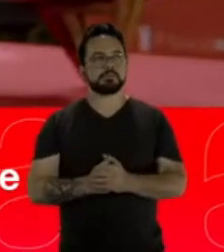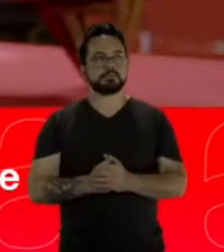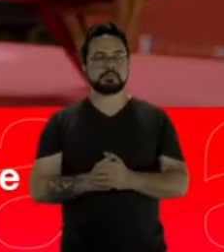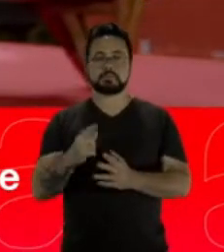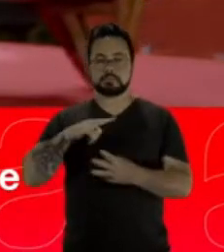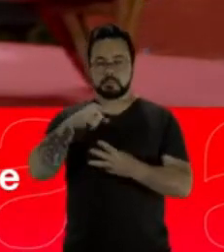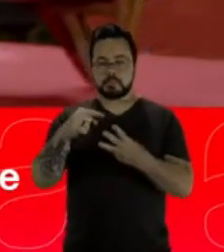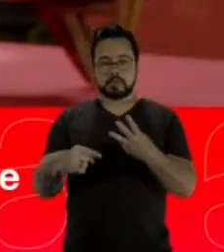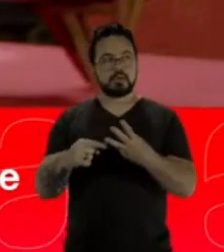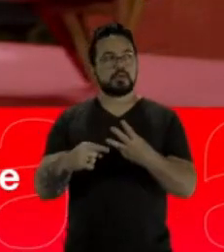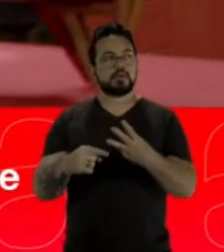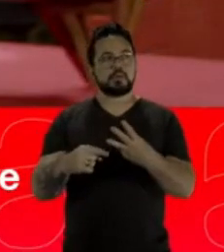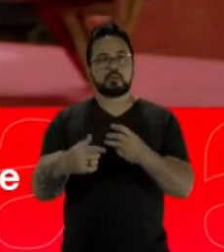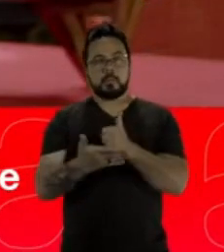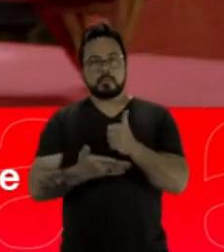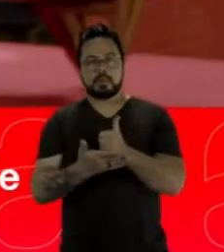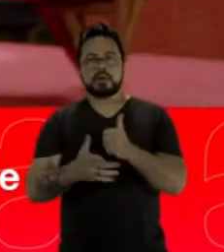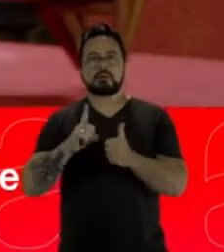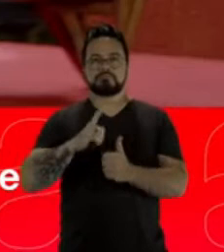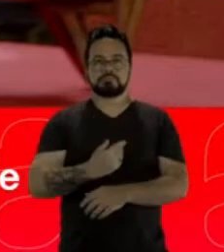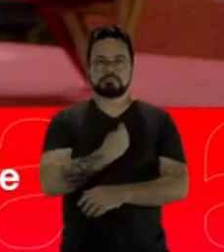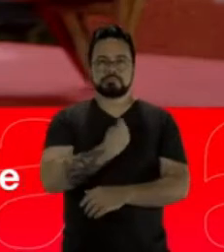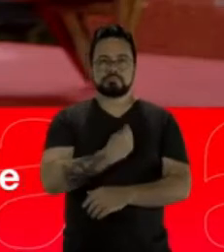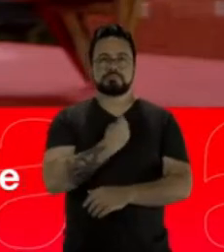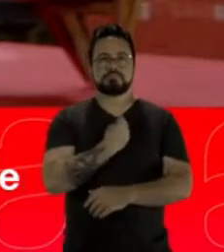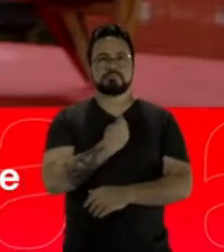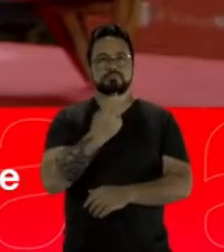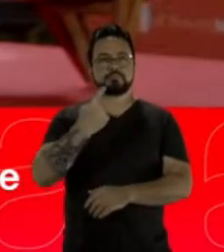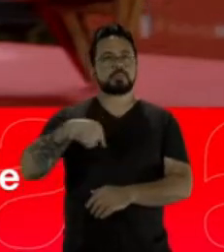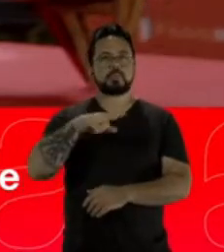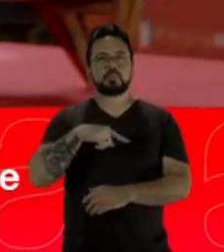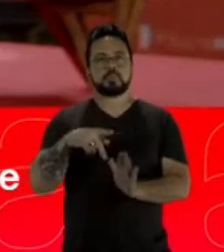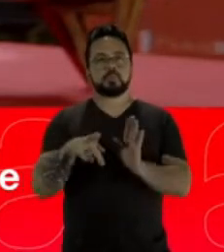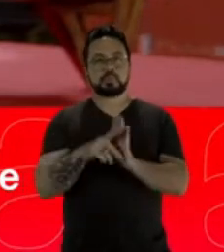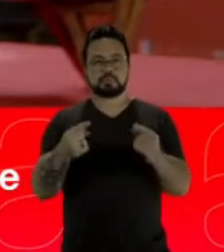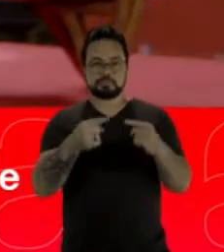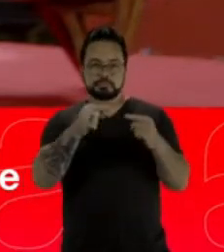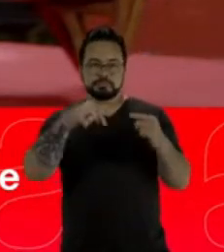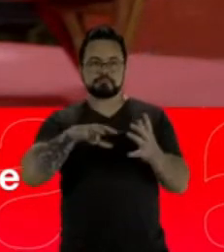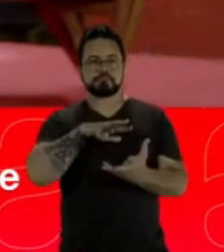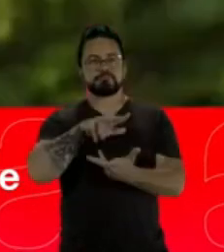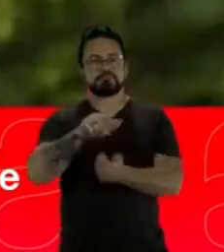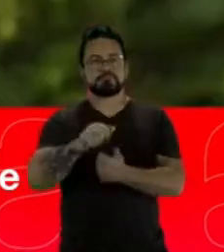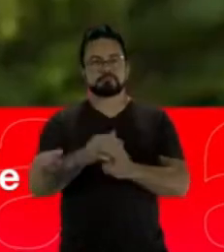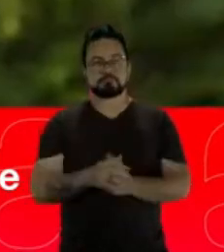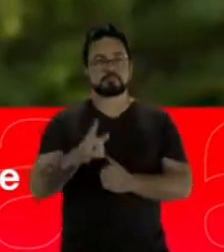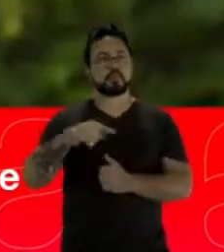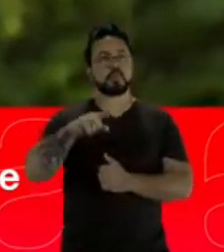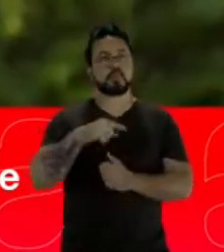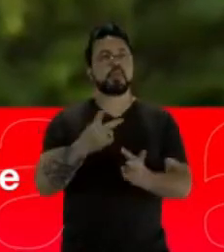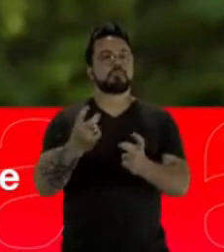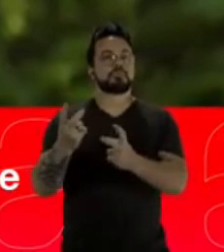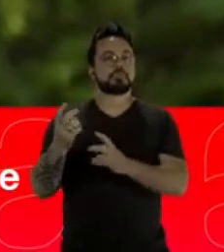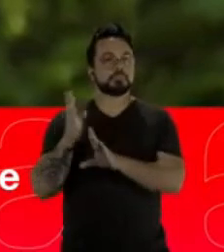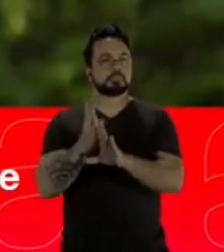É um tripé de existência para todos os pertencentes aqui do planeta. Se alguém tiver descoberto